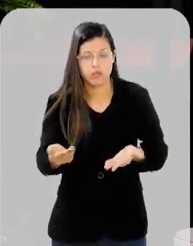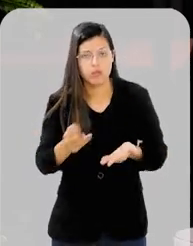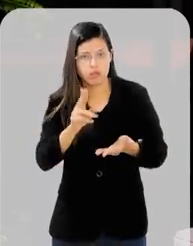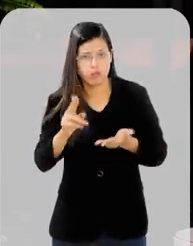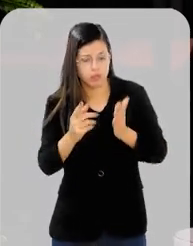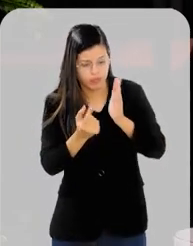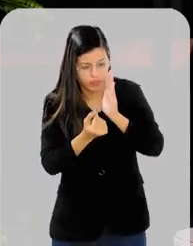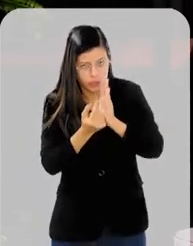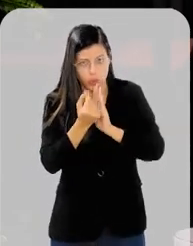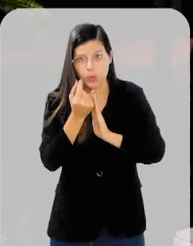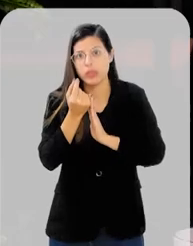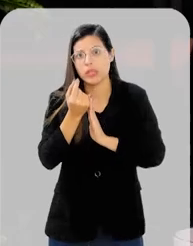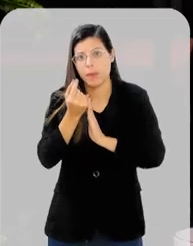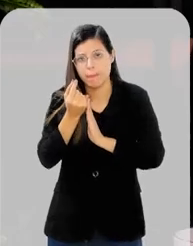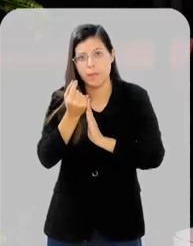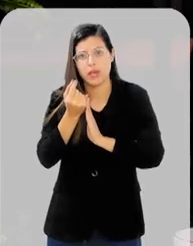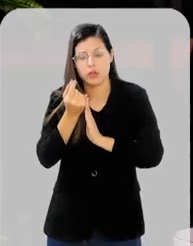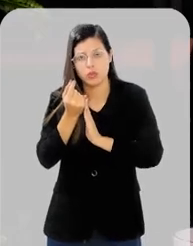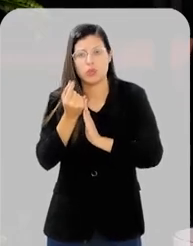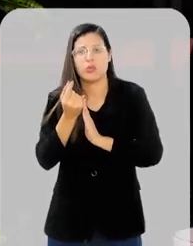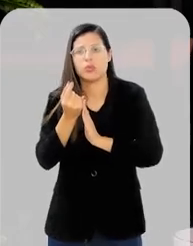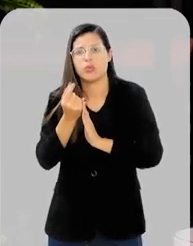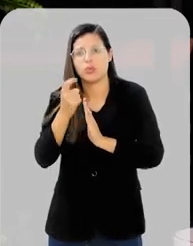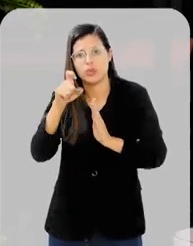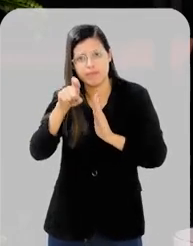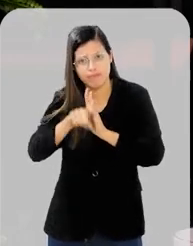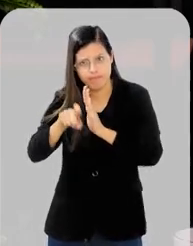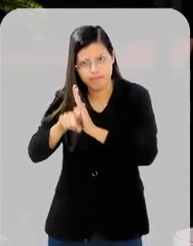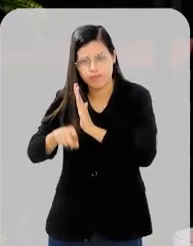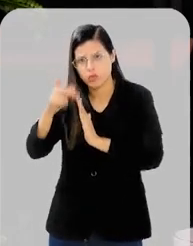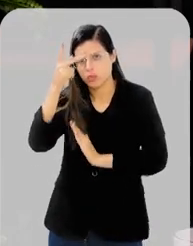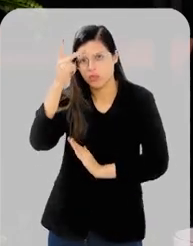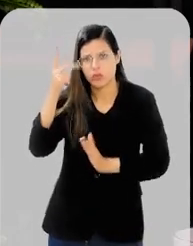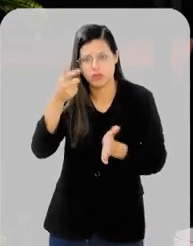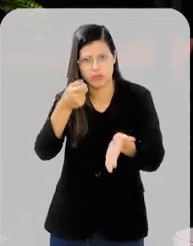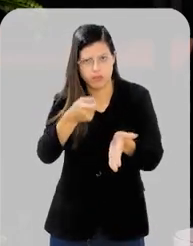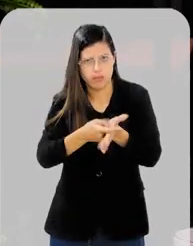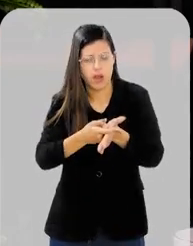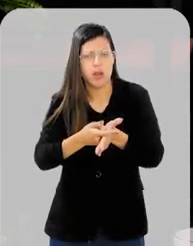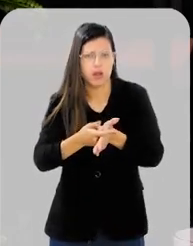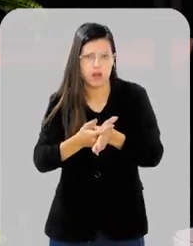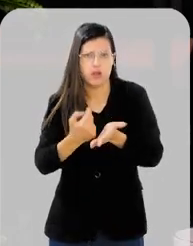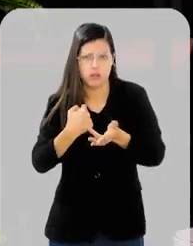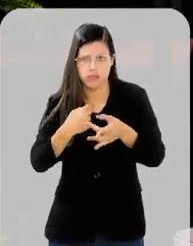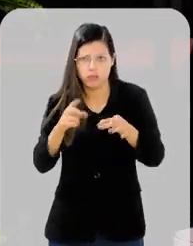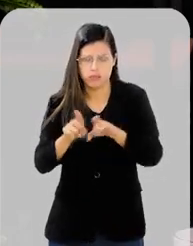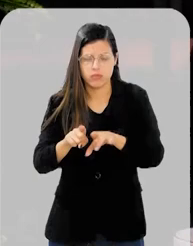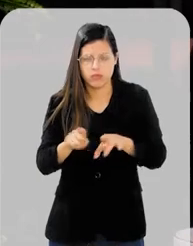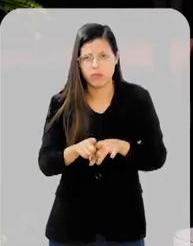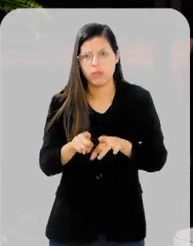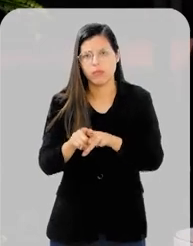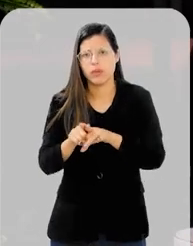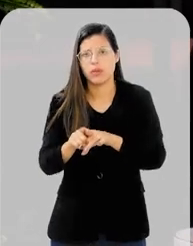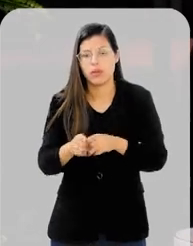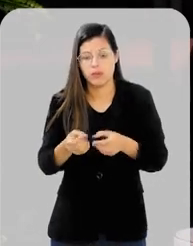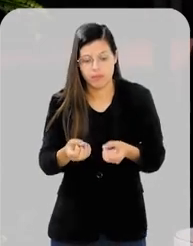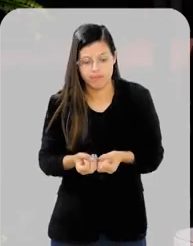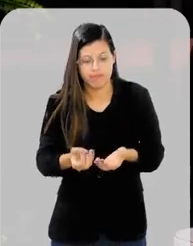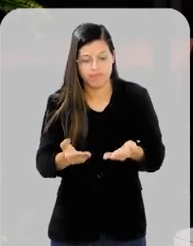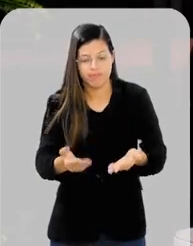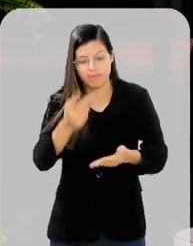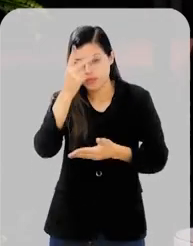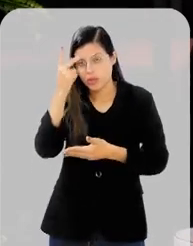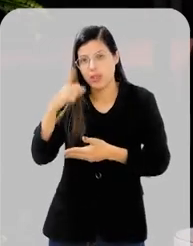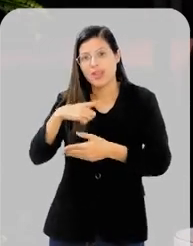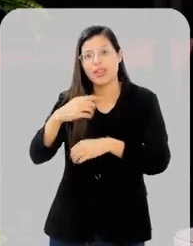usando um orçamento que é devido que de impostos devidos das pessoas que pagam Inclusive eu para devolver para que essas